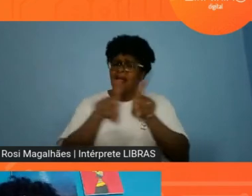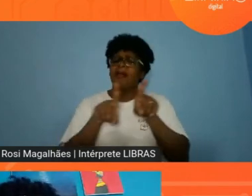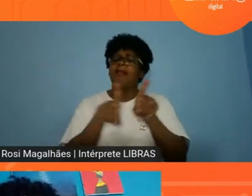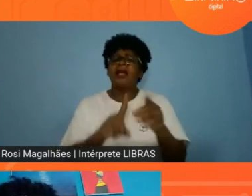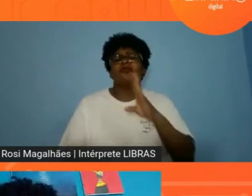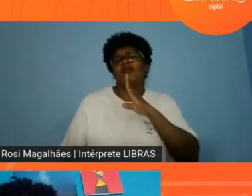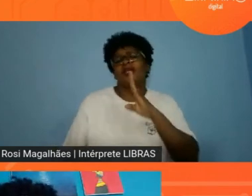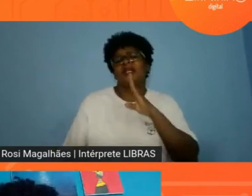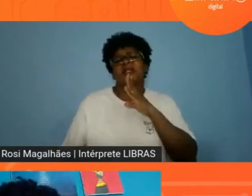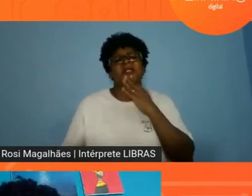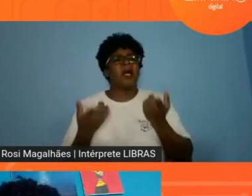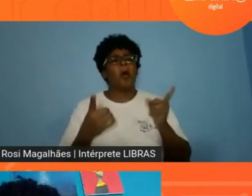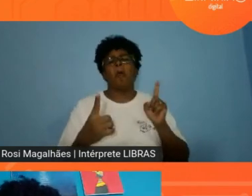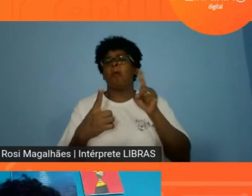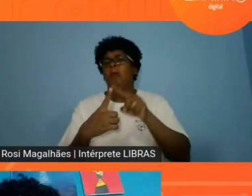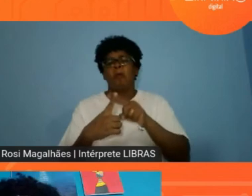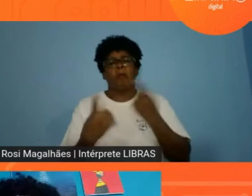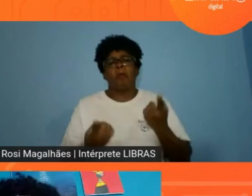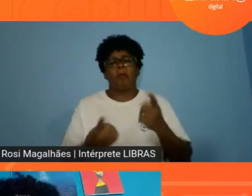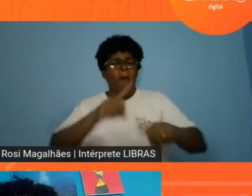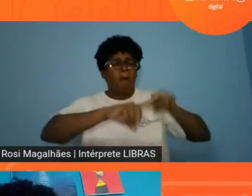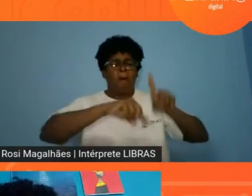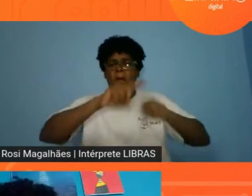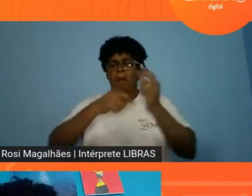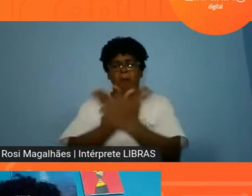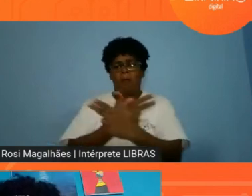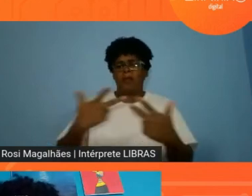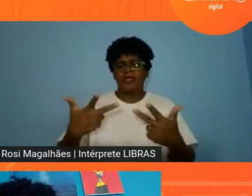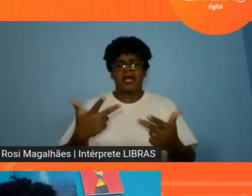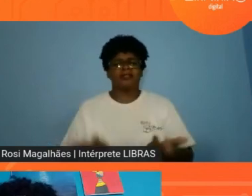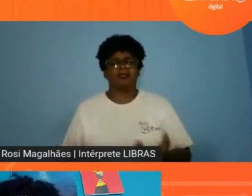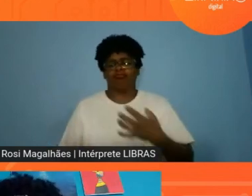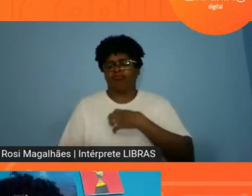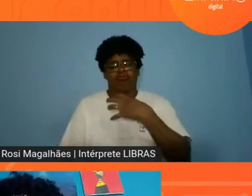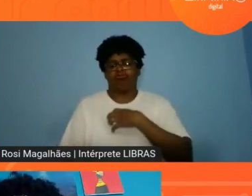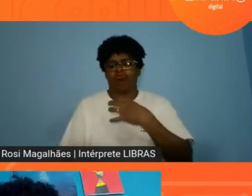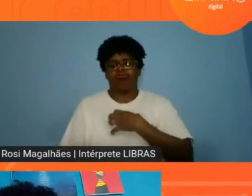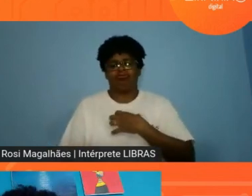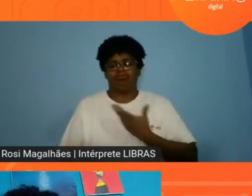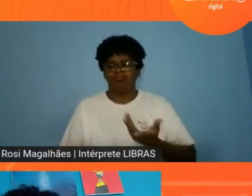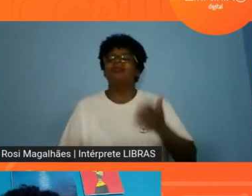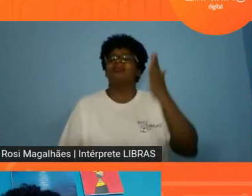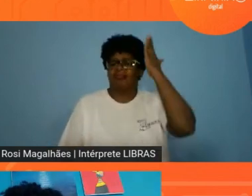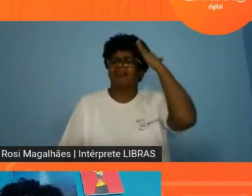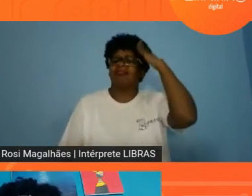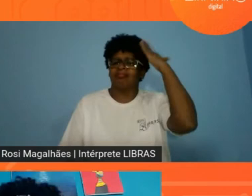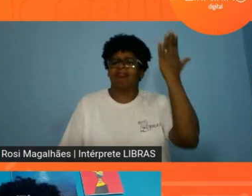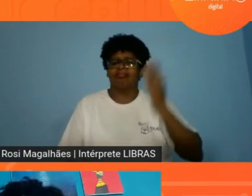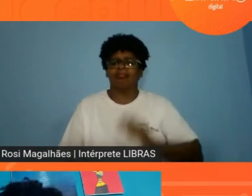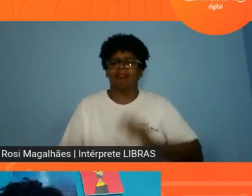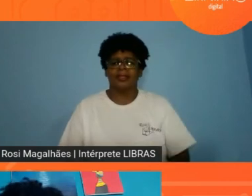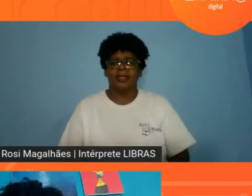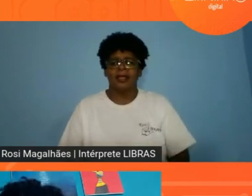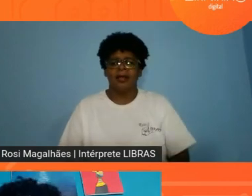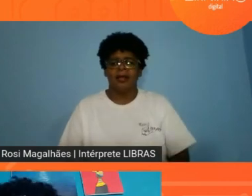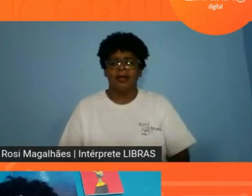uma atitude, ou qualquer coisa que precisa ser identificada, eu tenho que saber o mínimo sobre isso. Então,